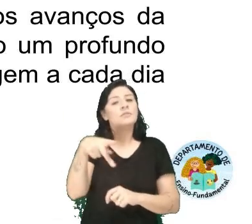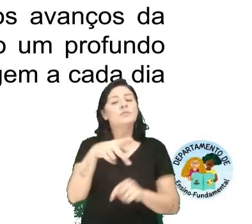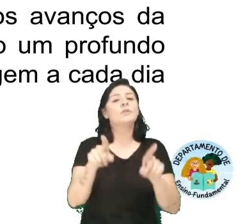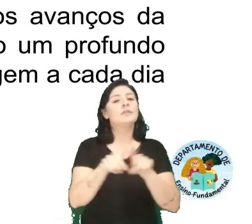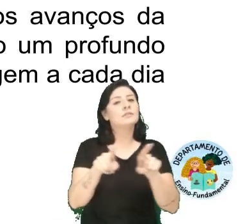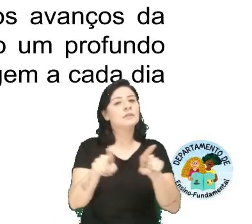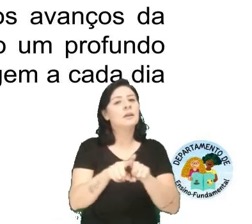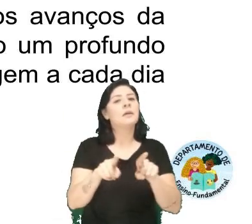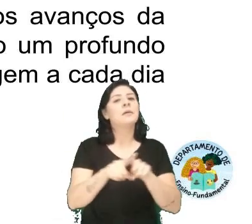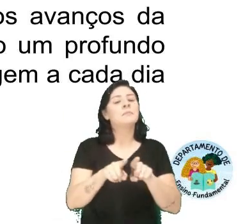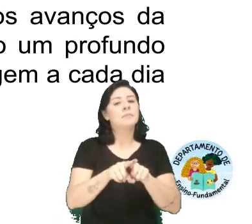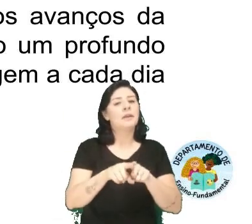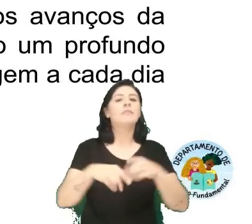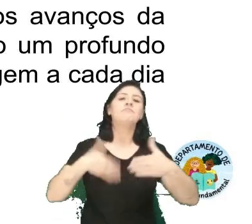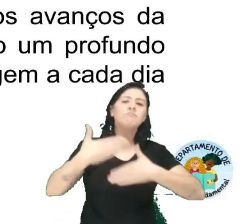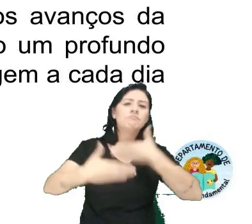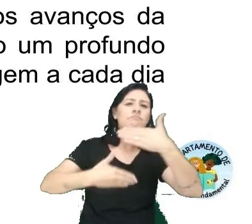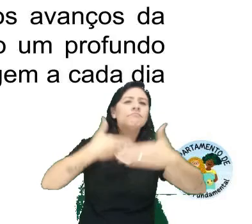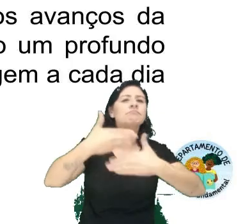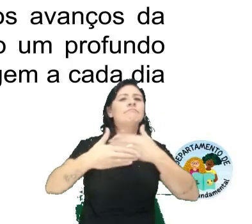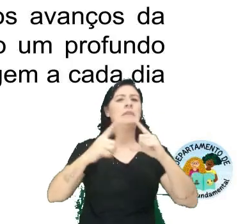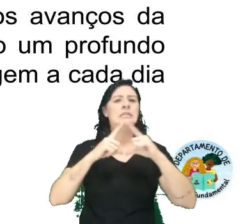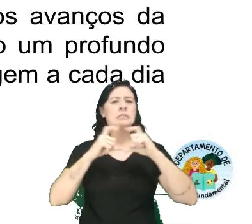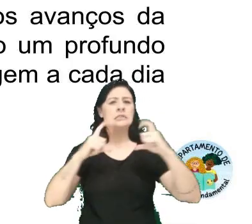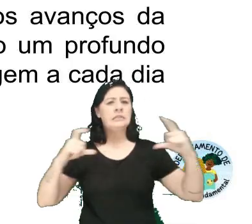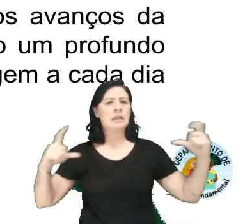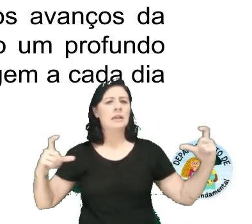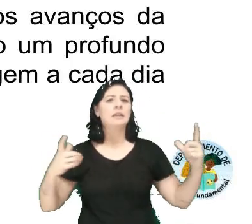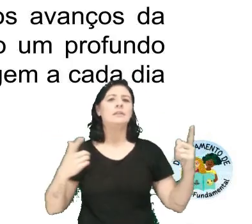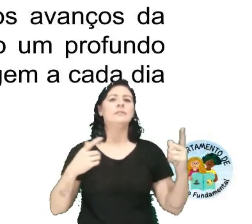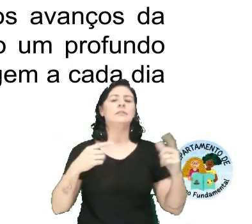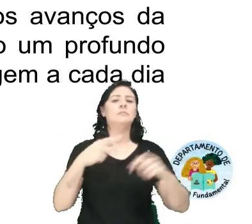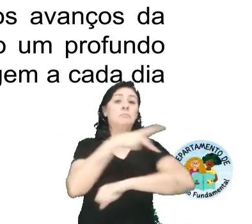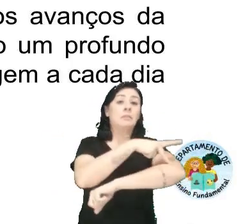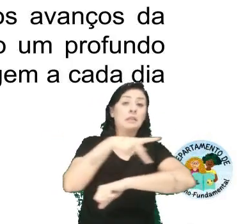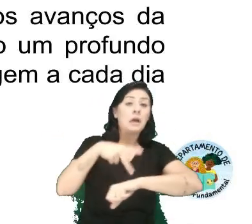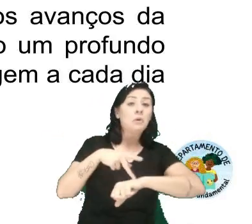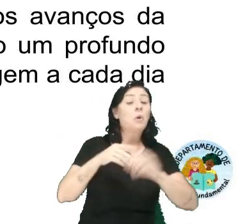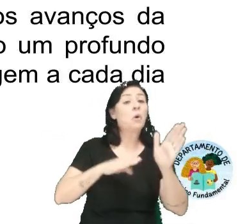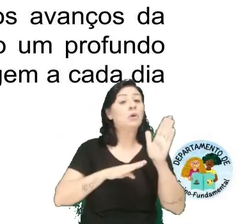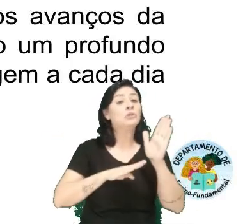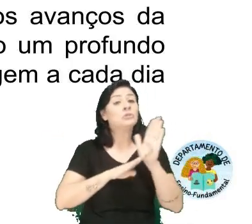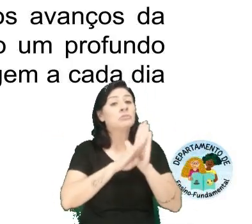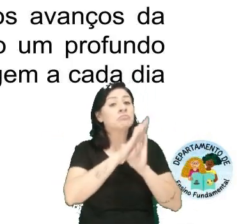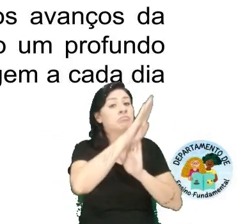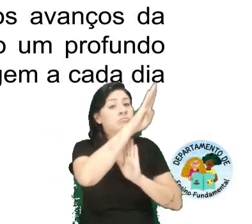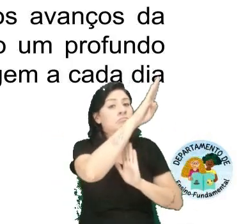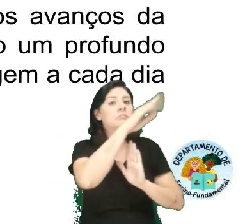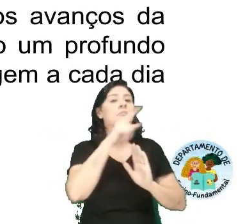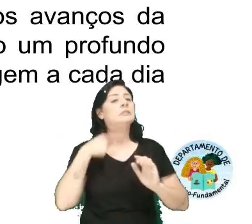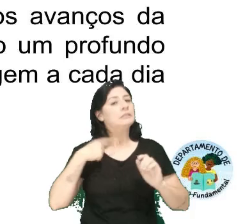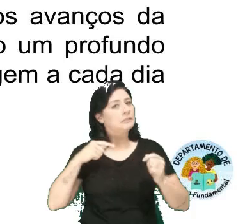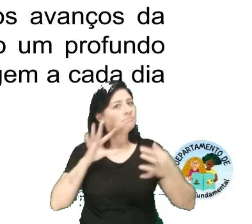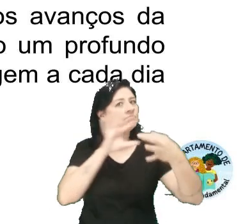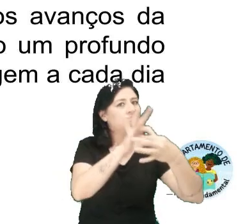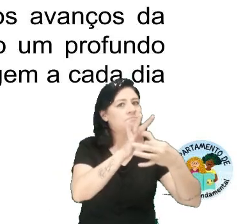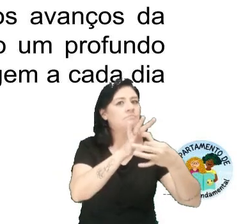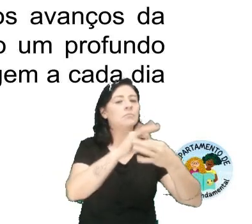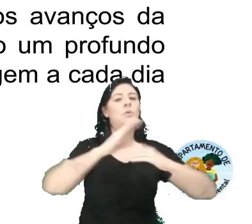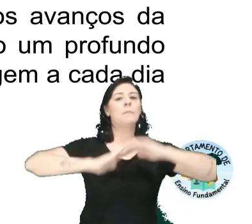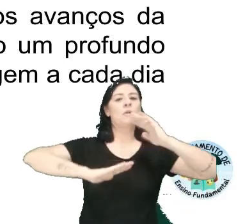apropriem constantemente dos avanços da ciência e das teorias pedagógicas, a fim de agregar à sua profissão um